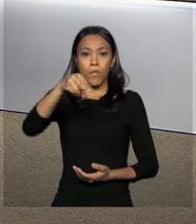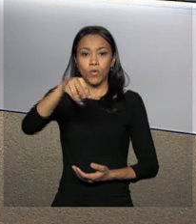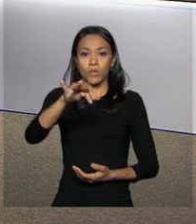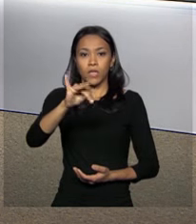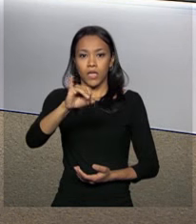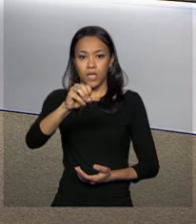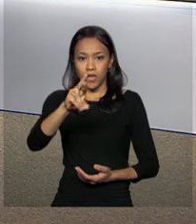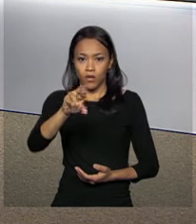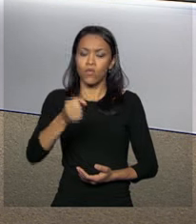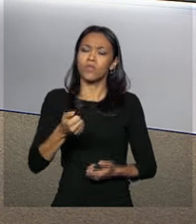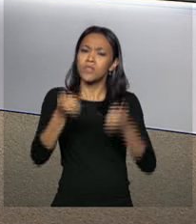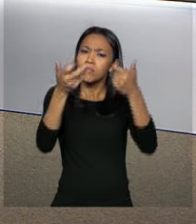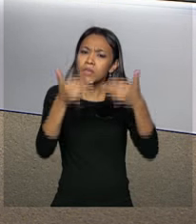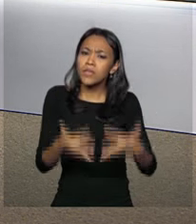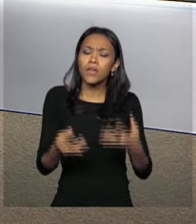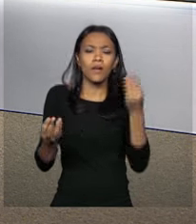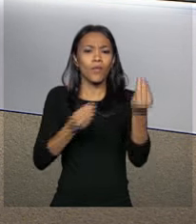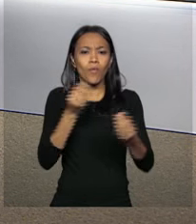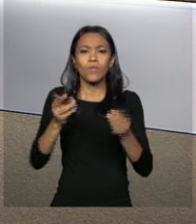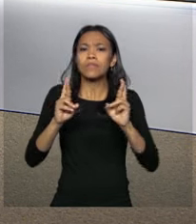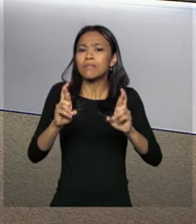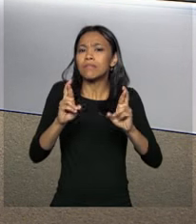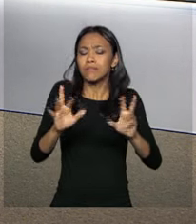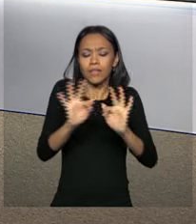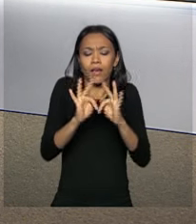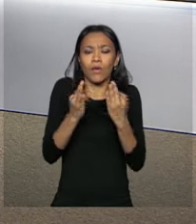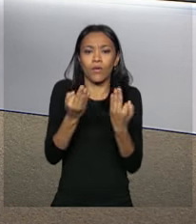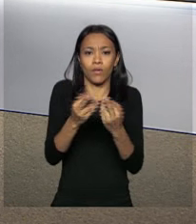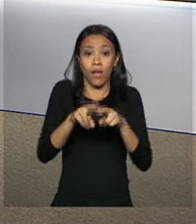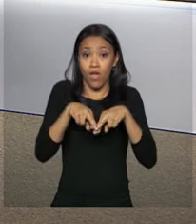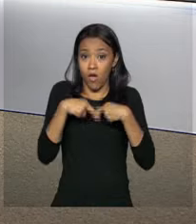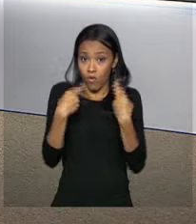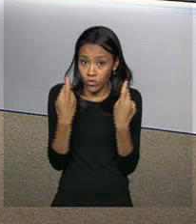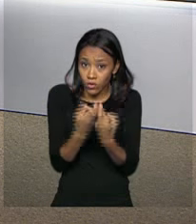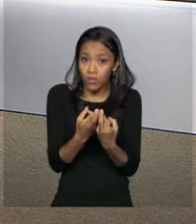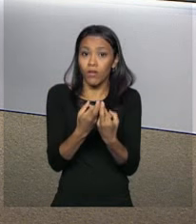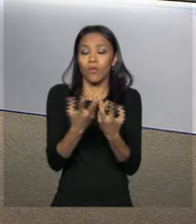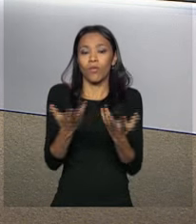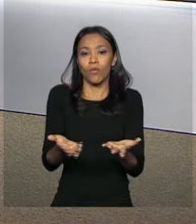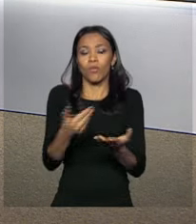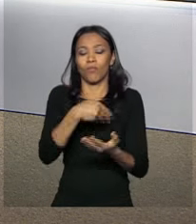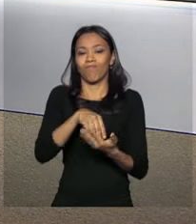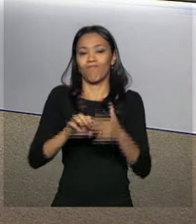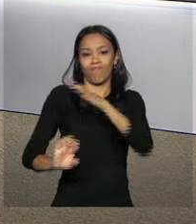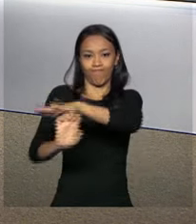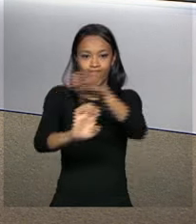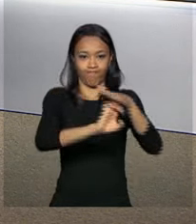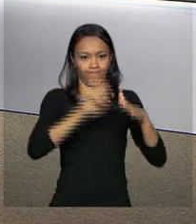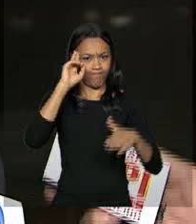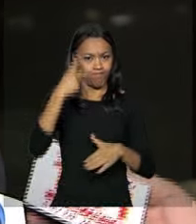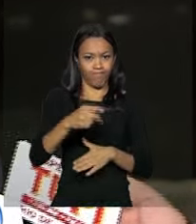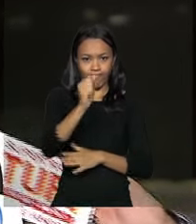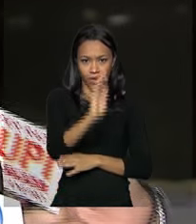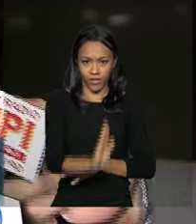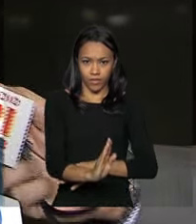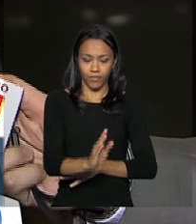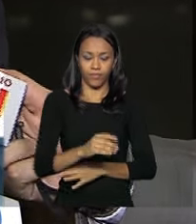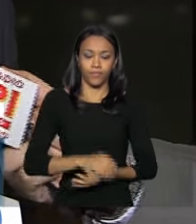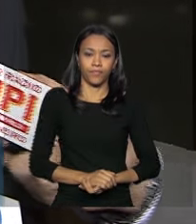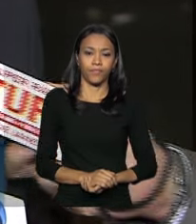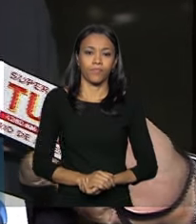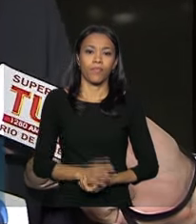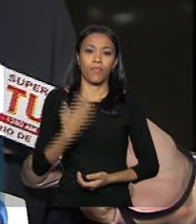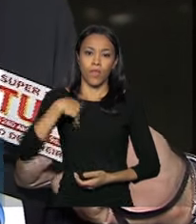comenta os resultados e as expectativas da reunião do governo com empresários brasileiros. Nós fizemos